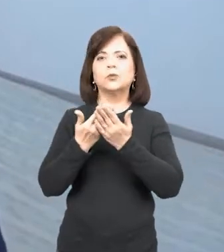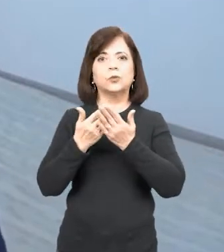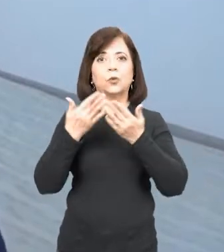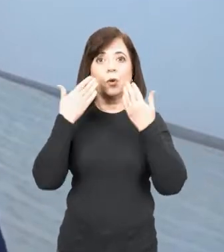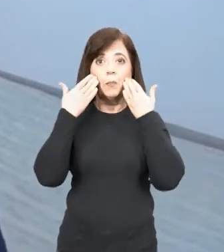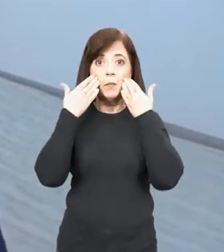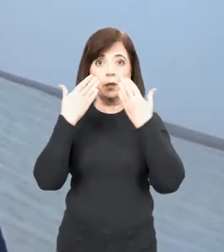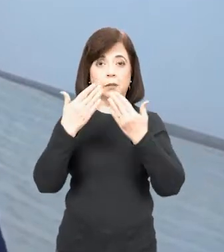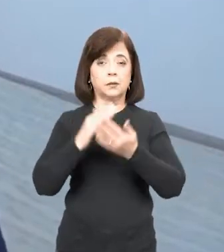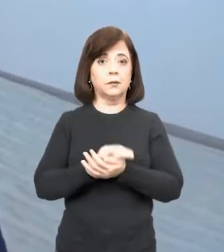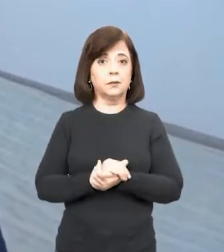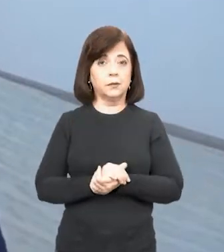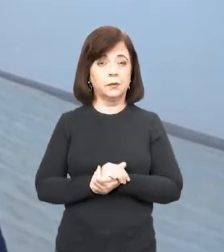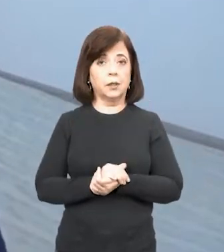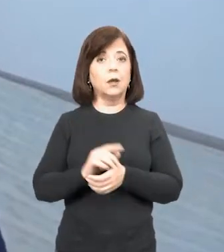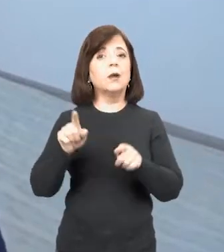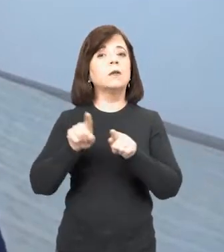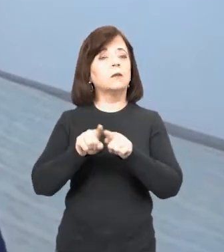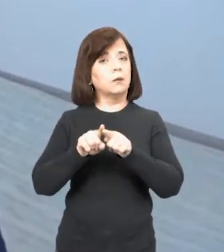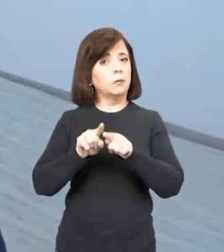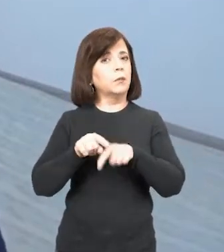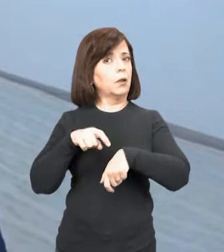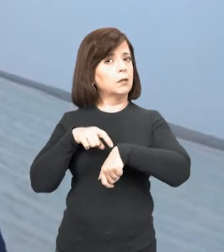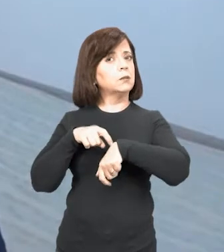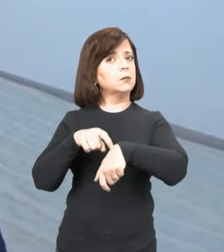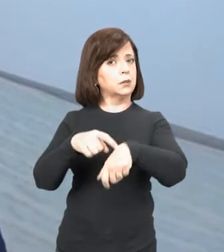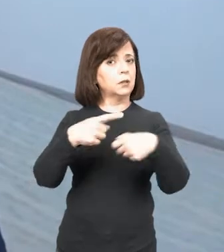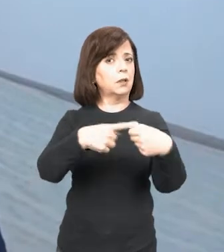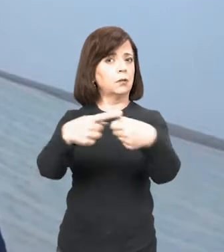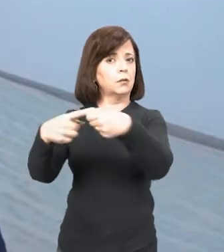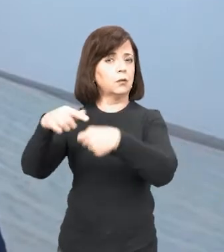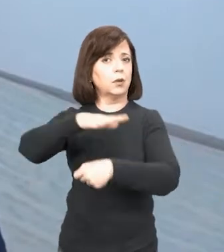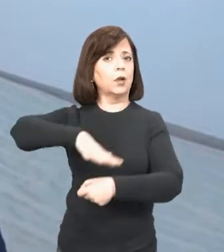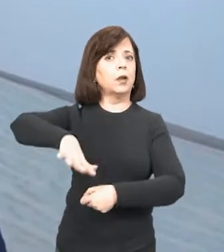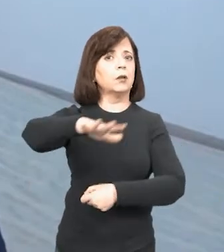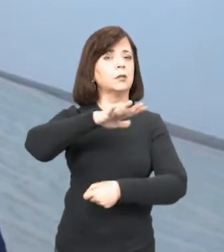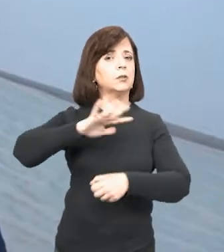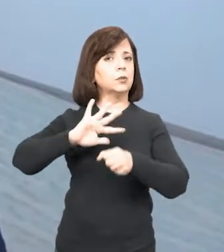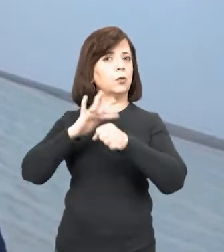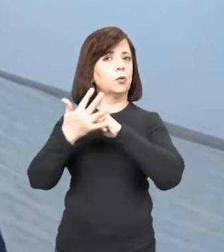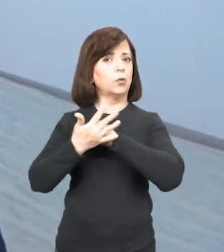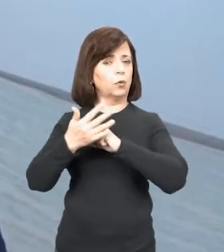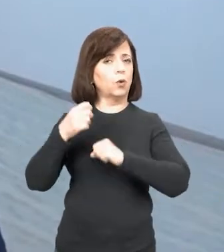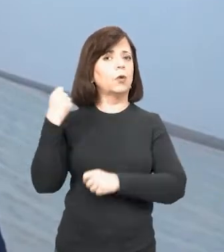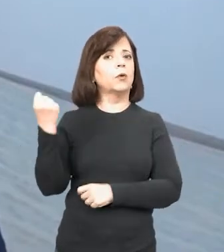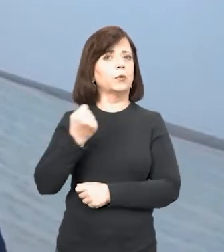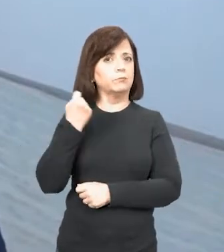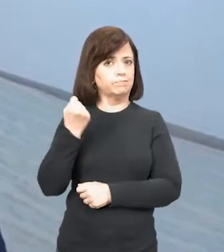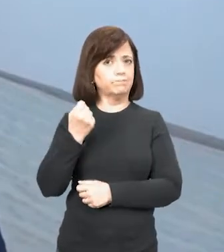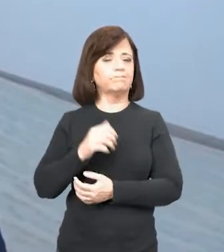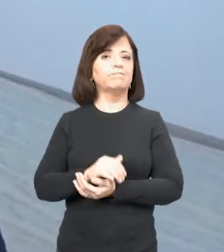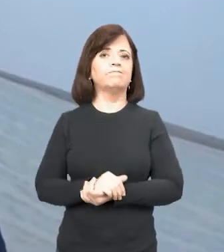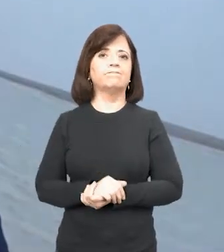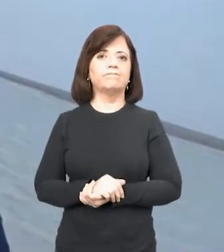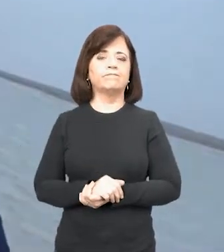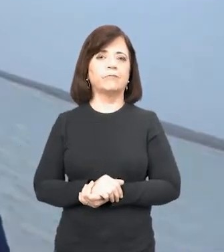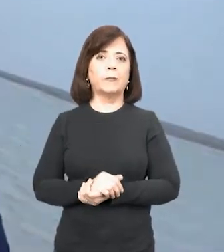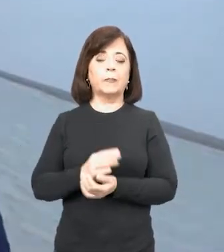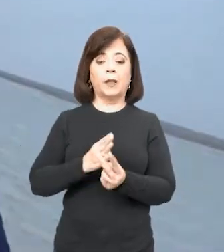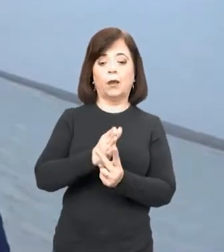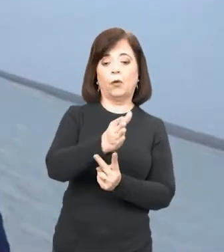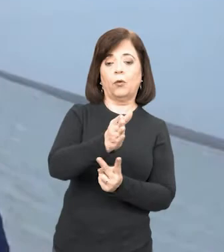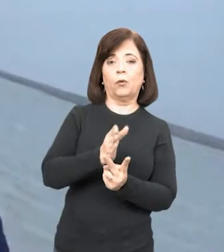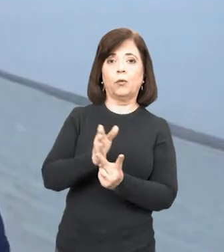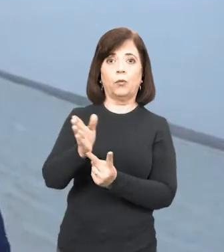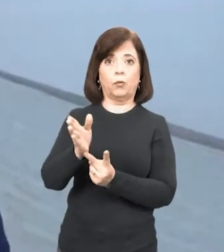escolares presenciais, quando a situação sanitária daquele território, da região, também assim impor. Então, eu tenho